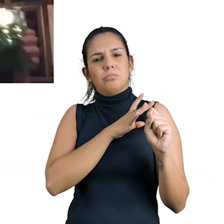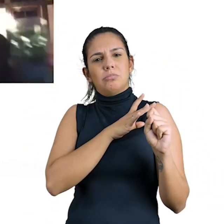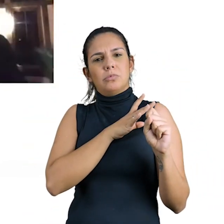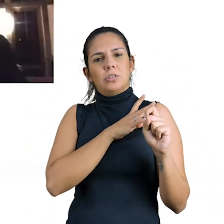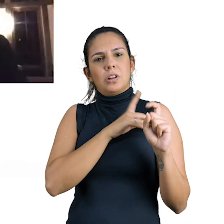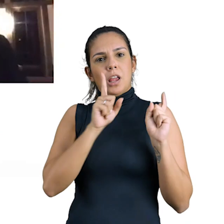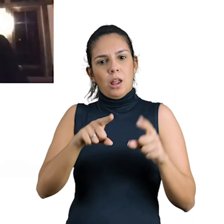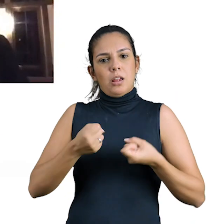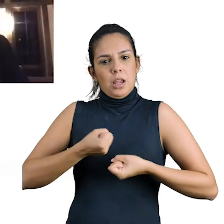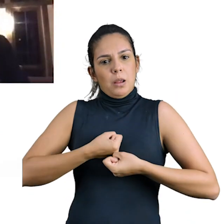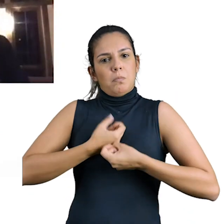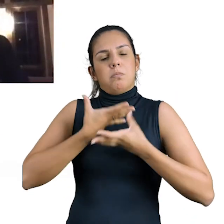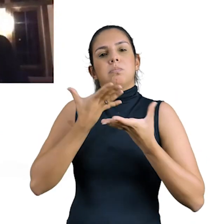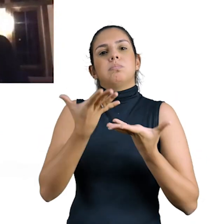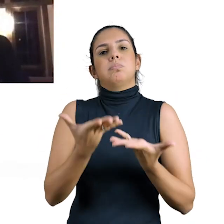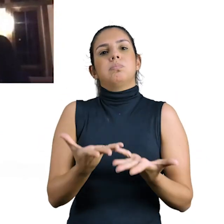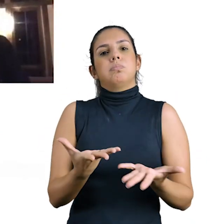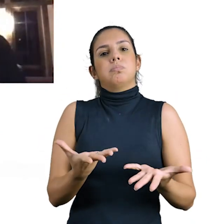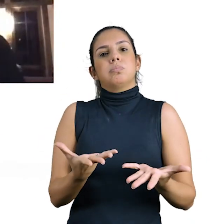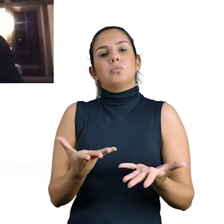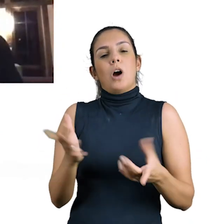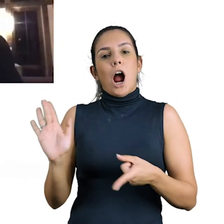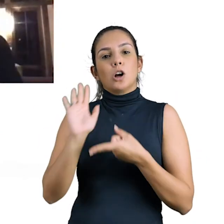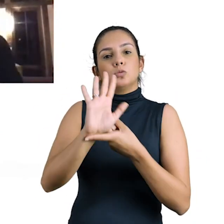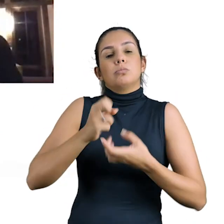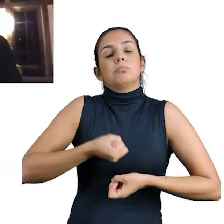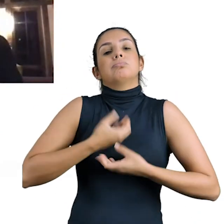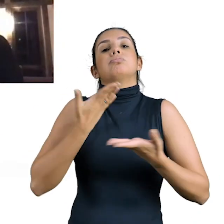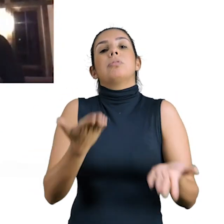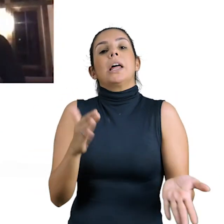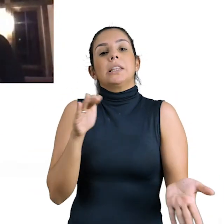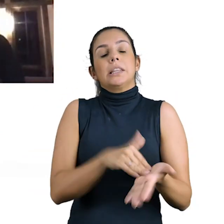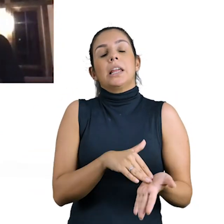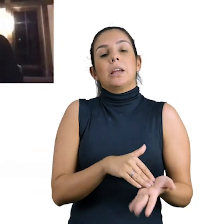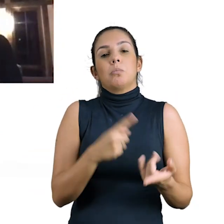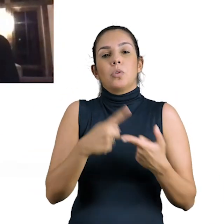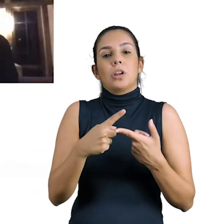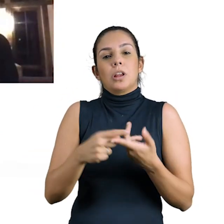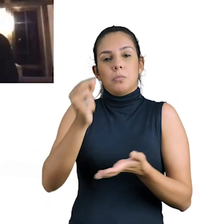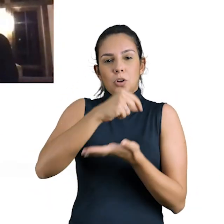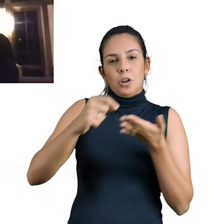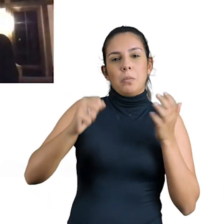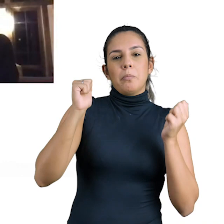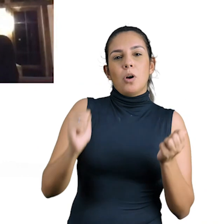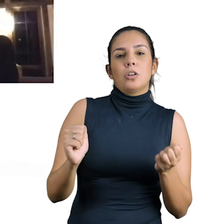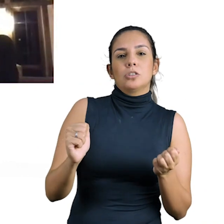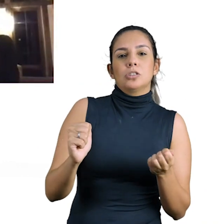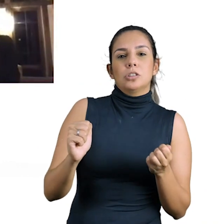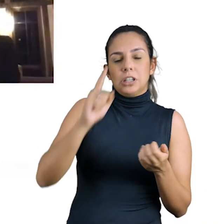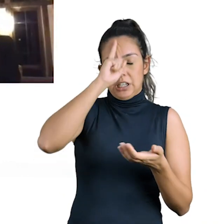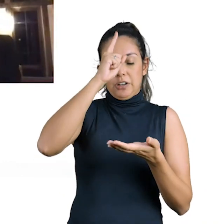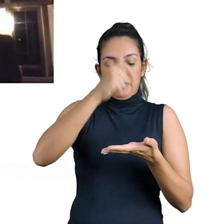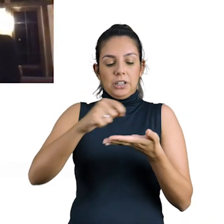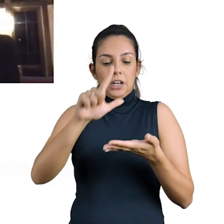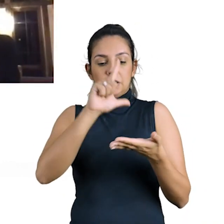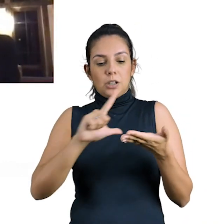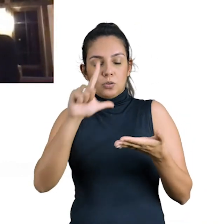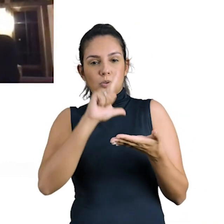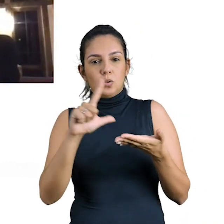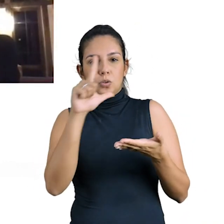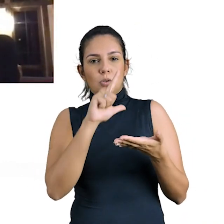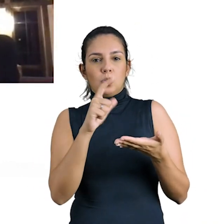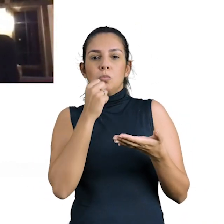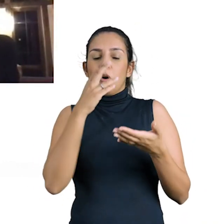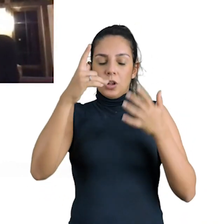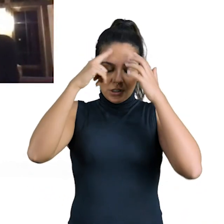é impulsionador até que ponto? Porque pode produzir boa literatura, pode produzir